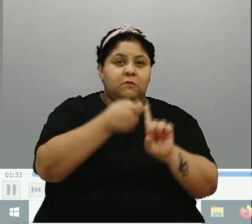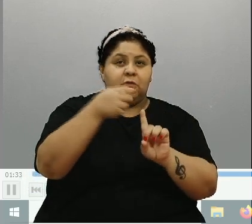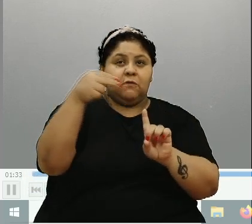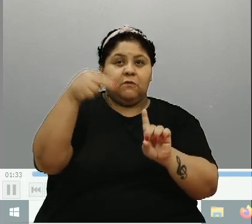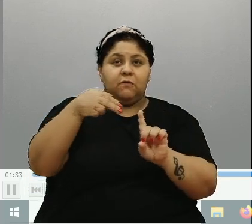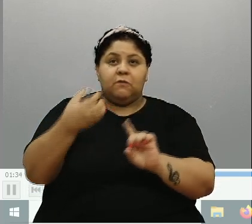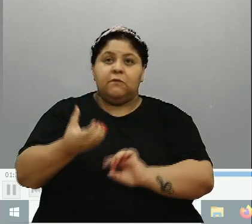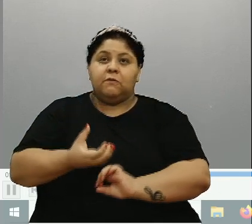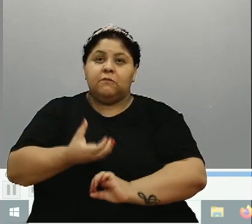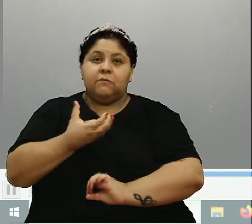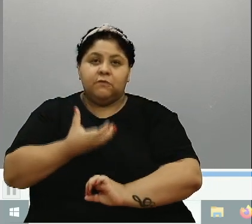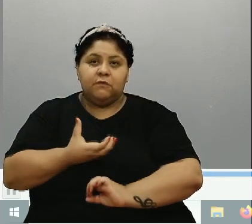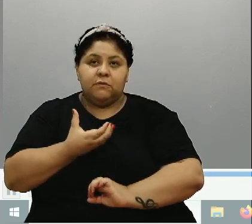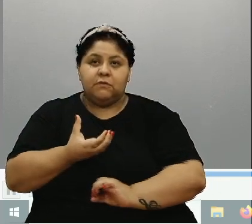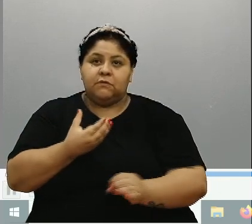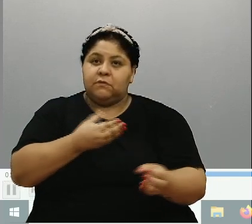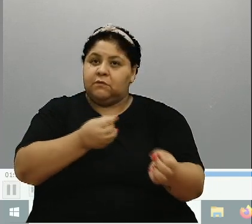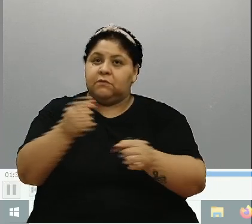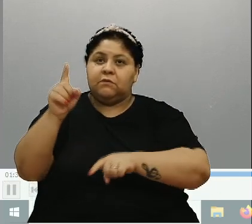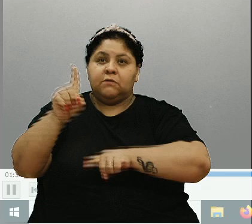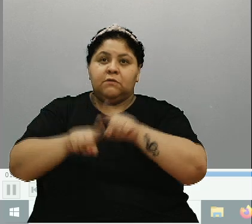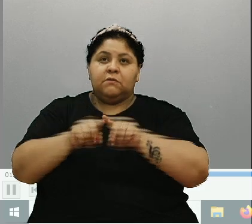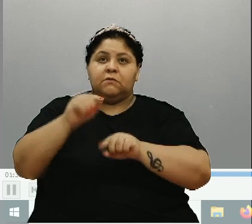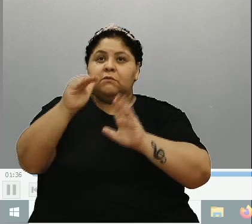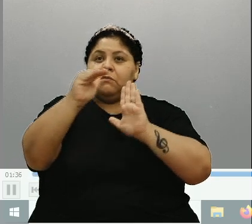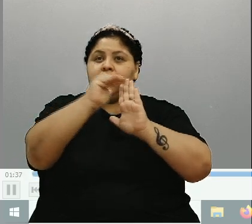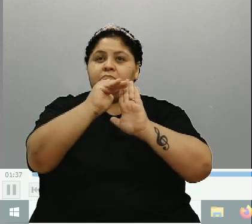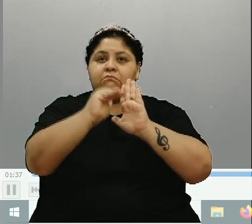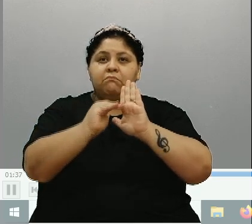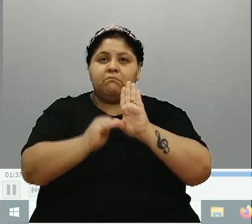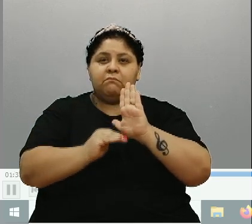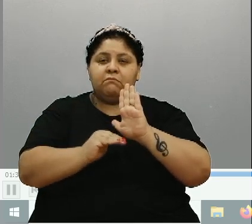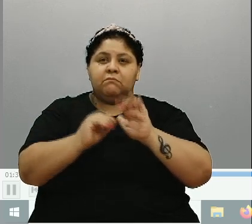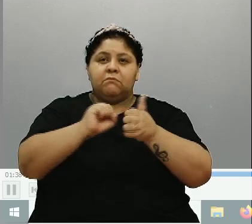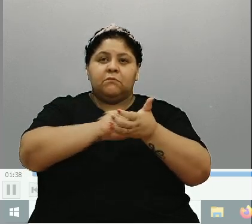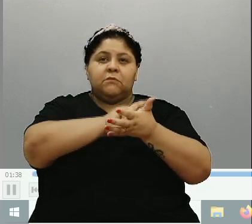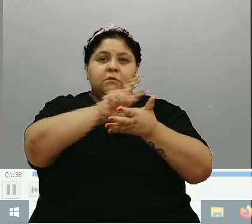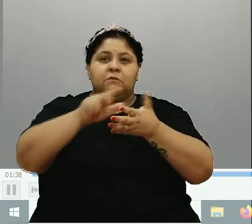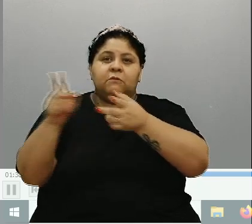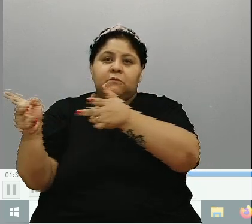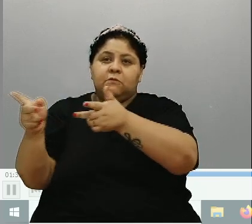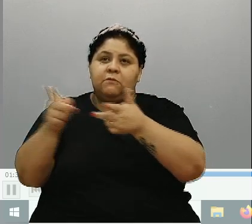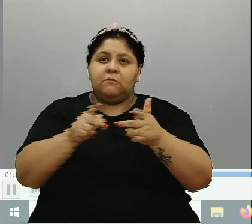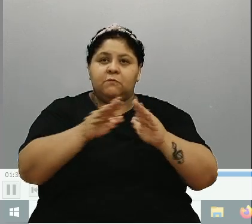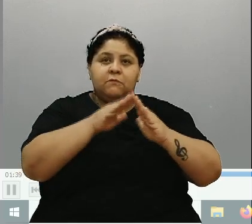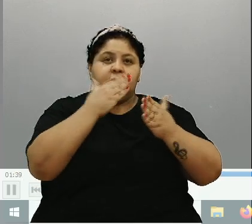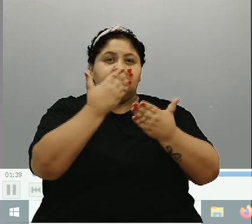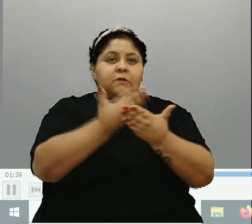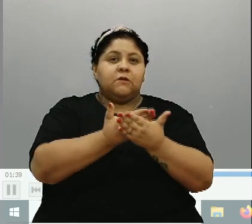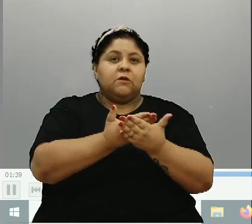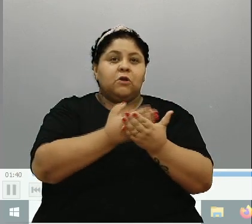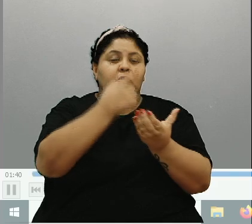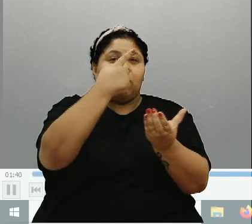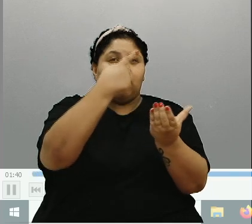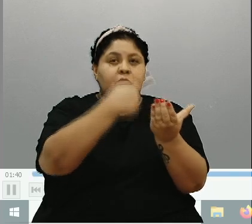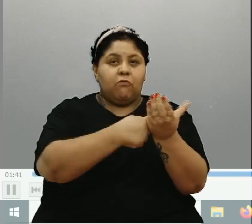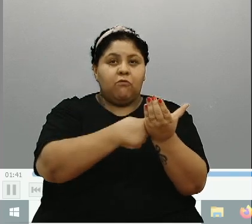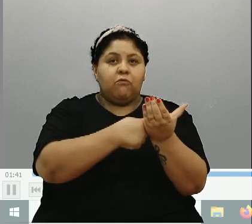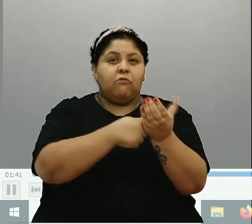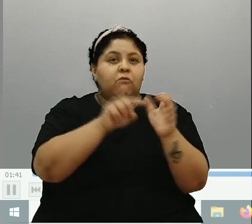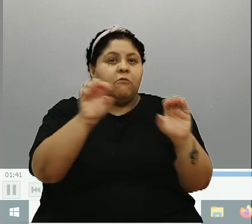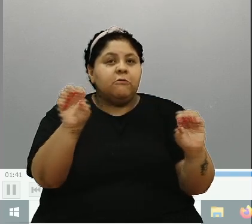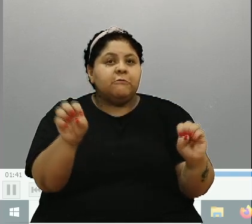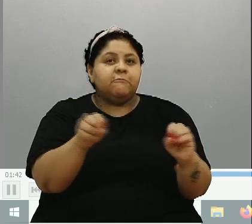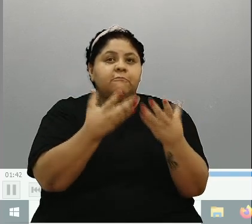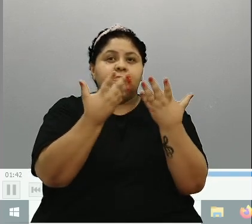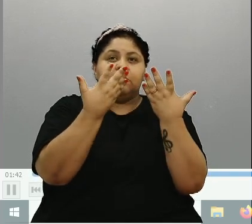e dezembro, muitas atividades programadas, várias visitas escolares agendadas,